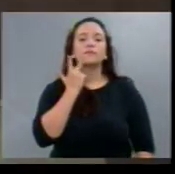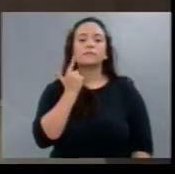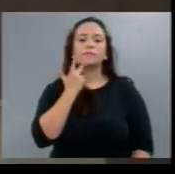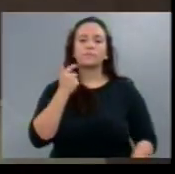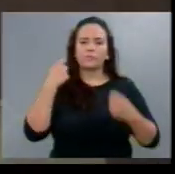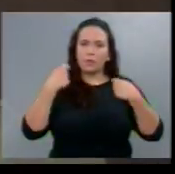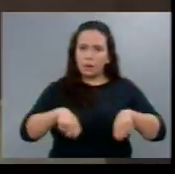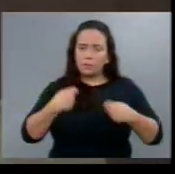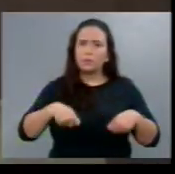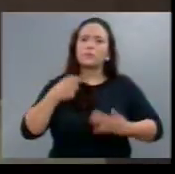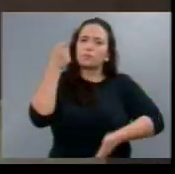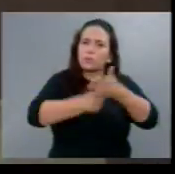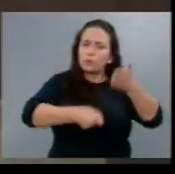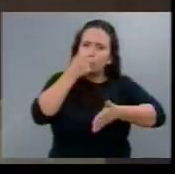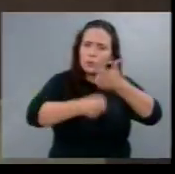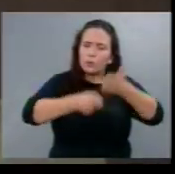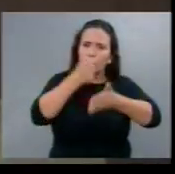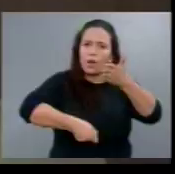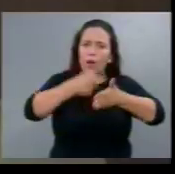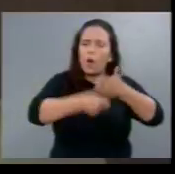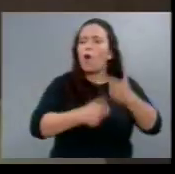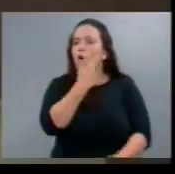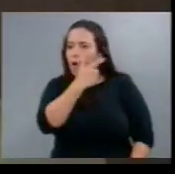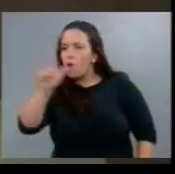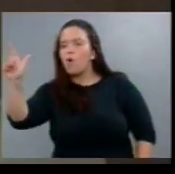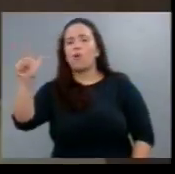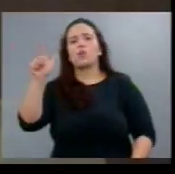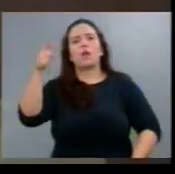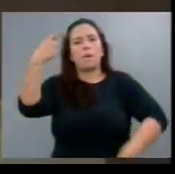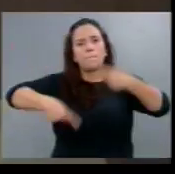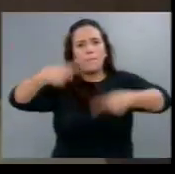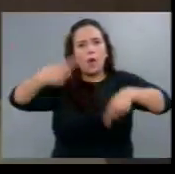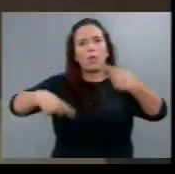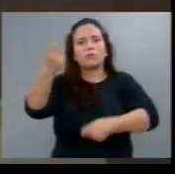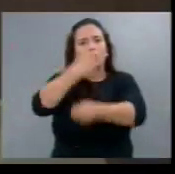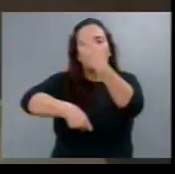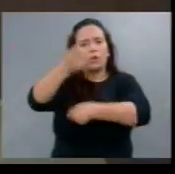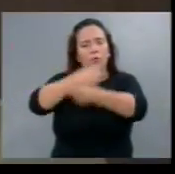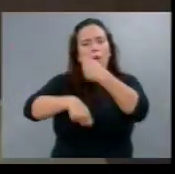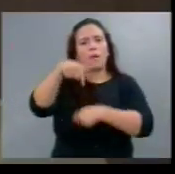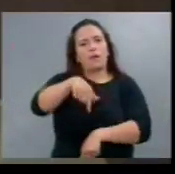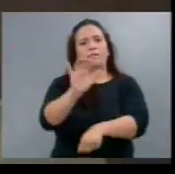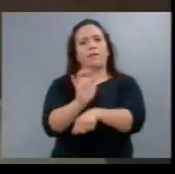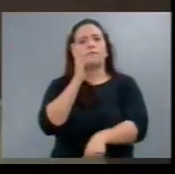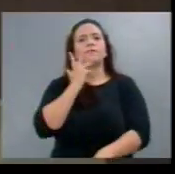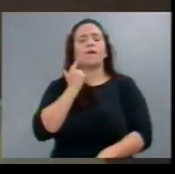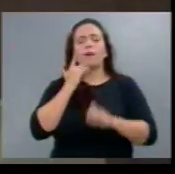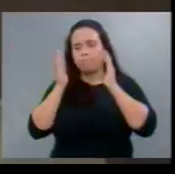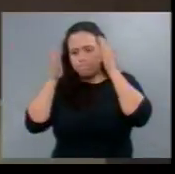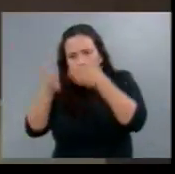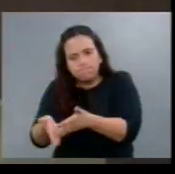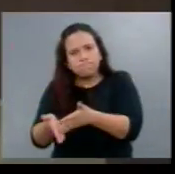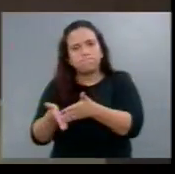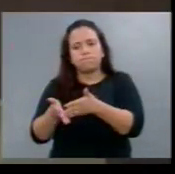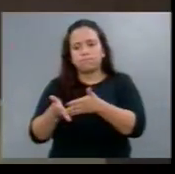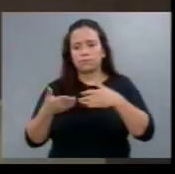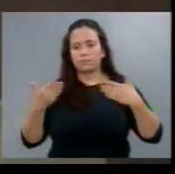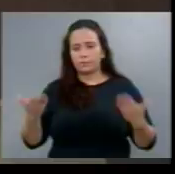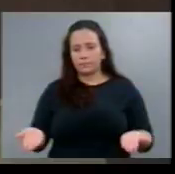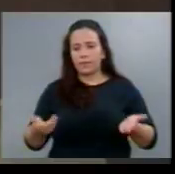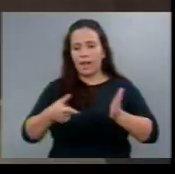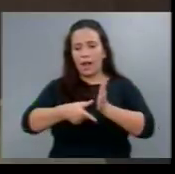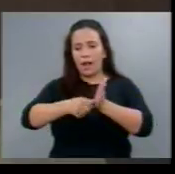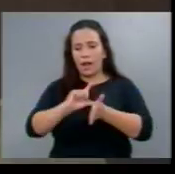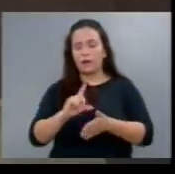de reivindicarmos uma outra política econômica ao Brasil e ao nosso Estado? Antes de passar